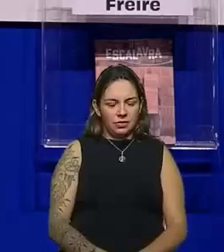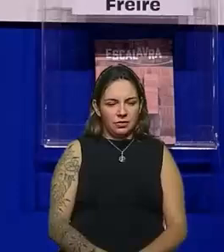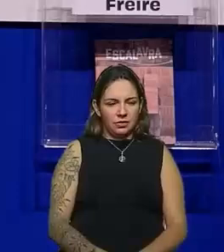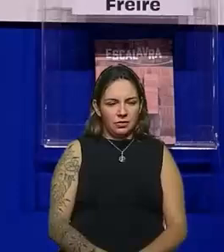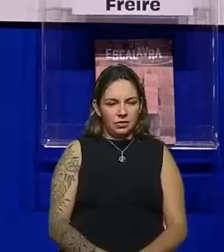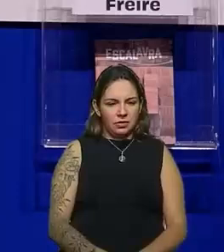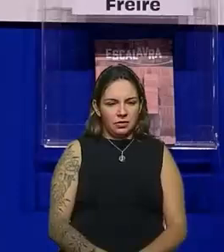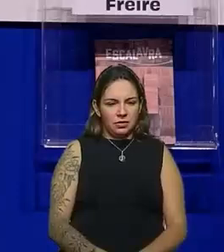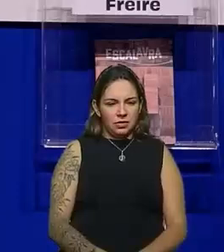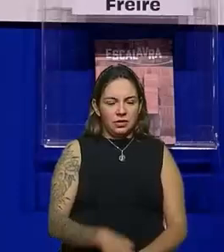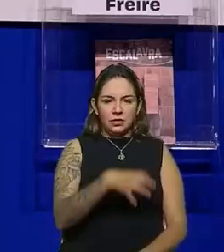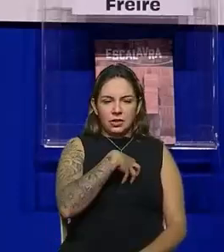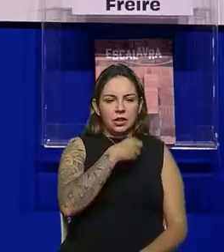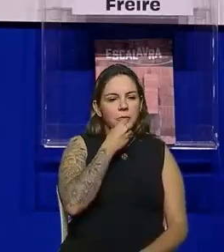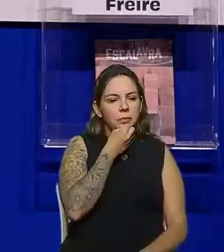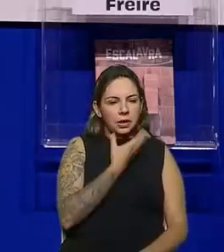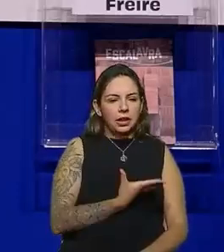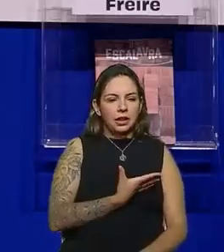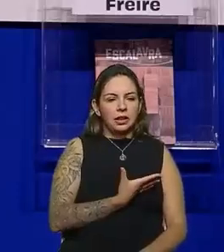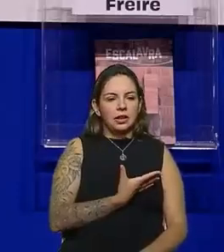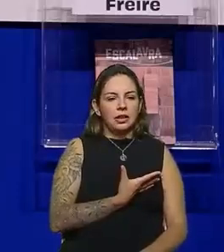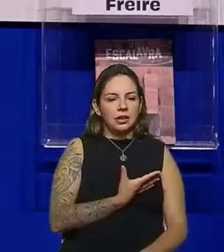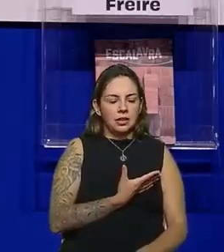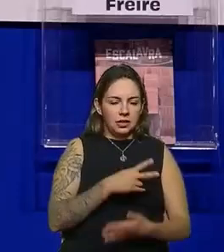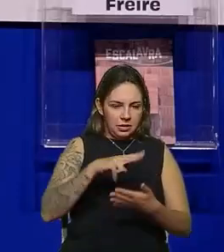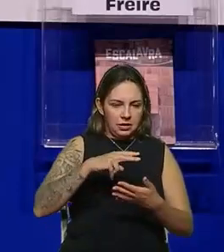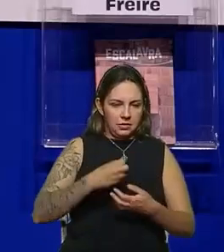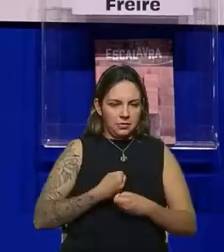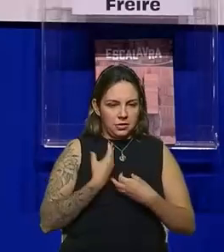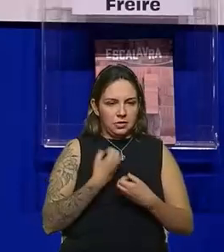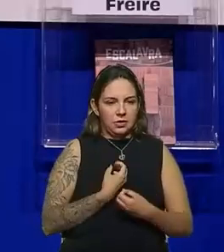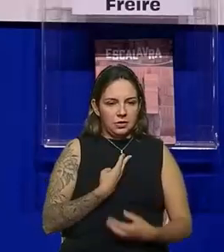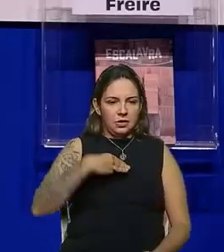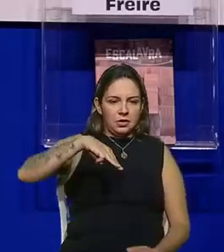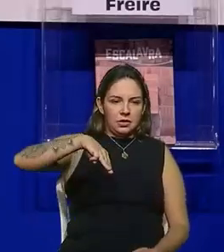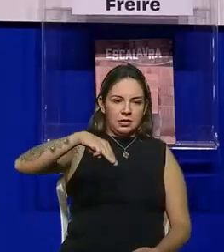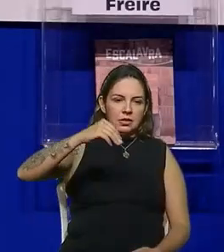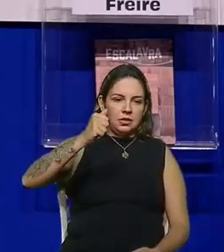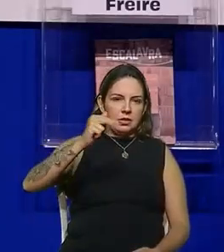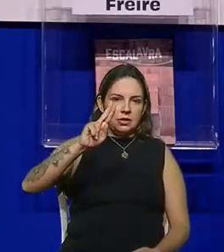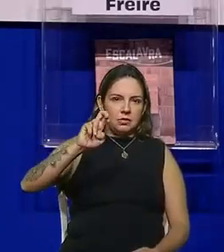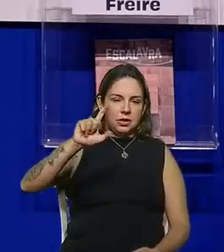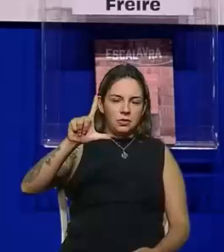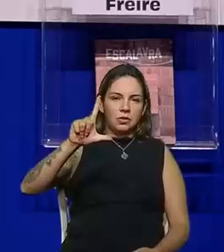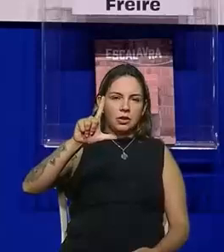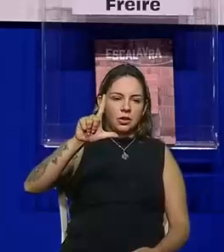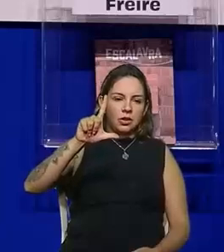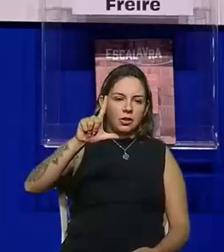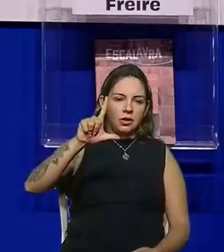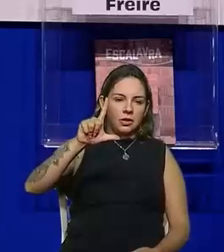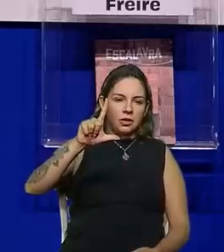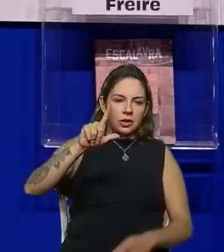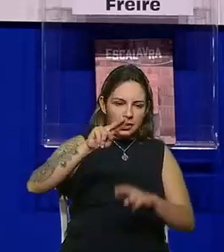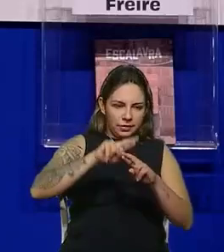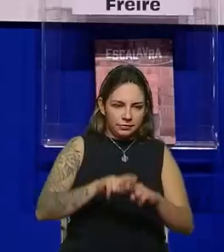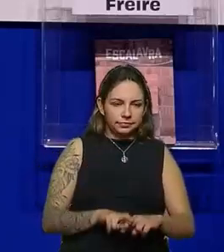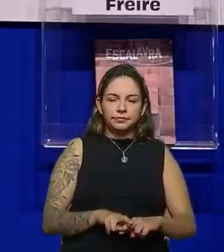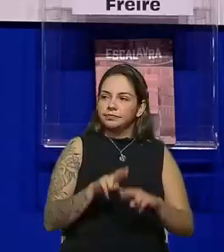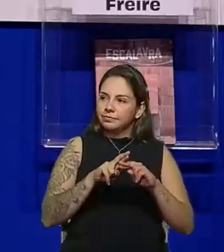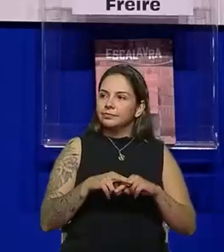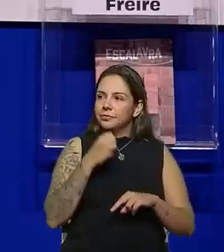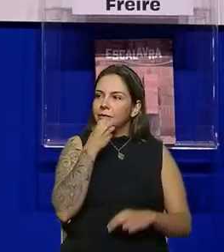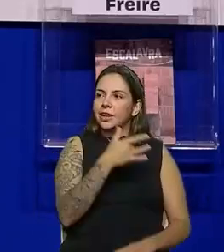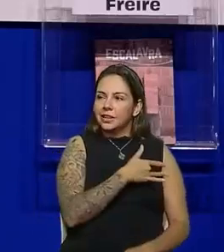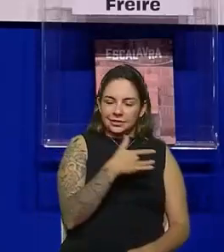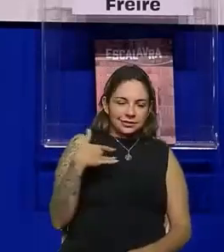que me fazia sentir bem era ler a poesia de Manuel Bandeira e de Carlos Drummond de Andrade. Então, Drummond faz bem